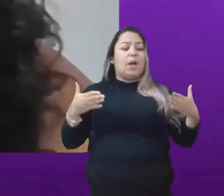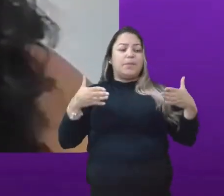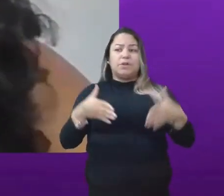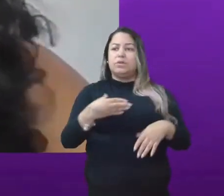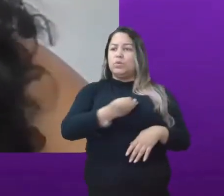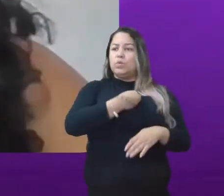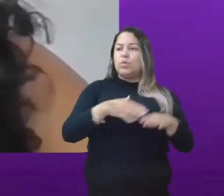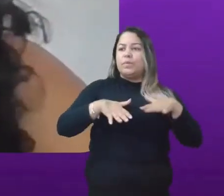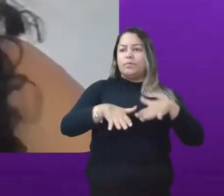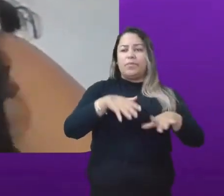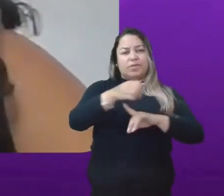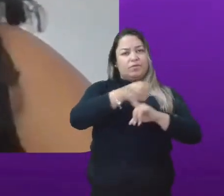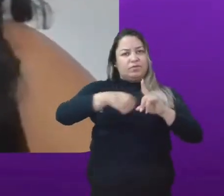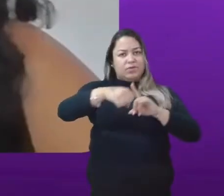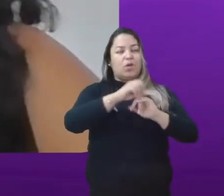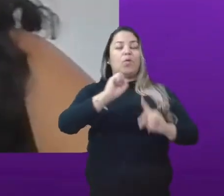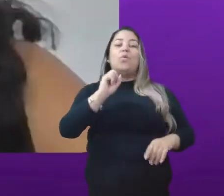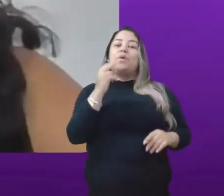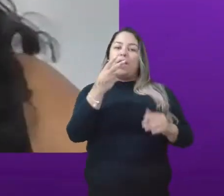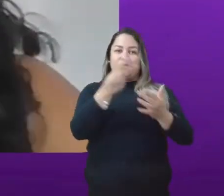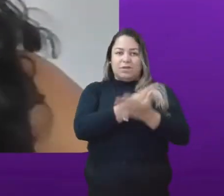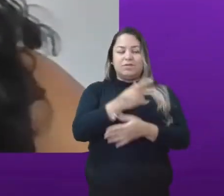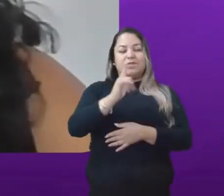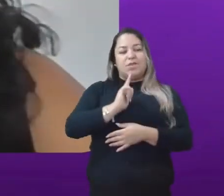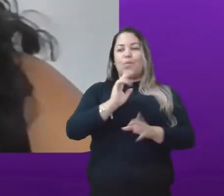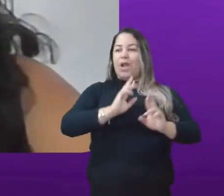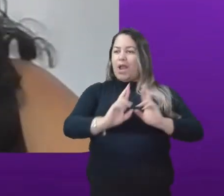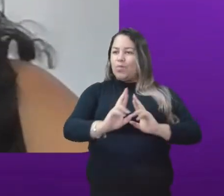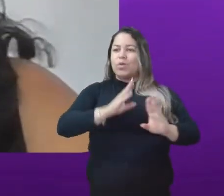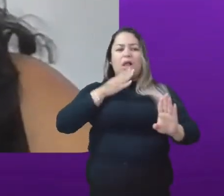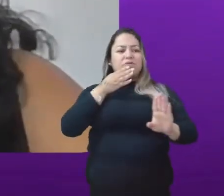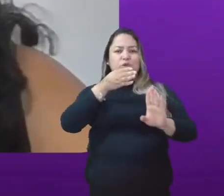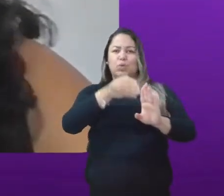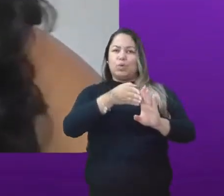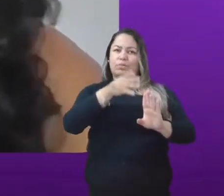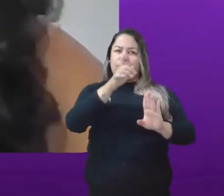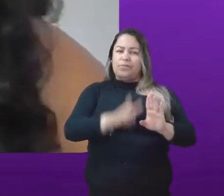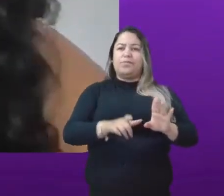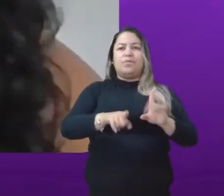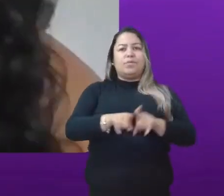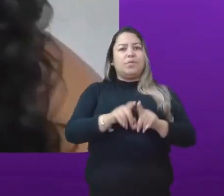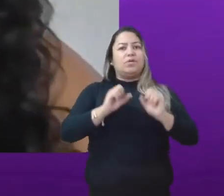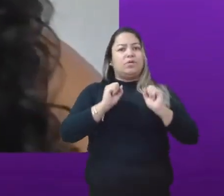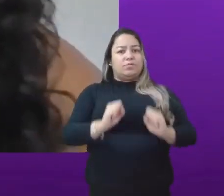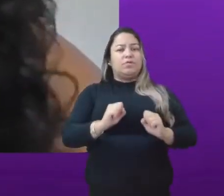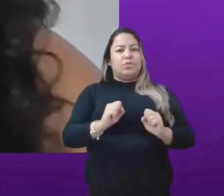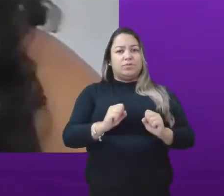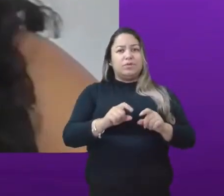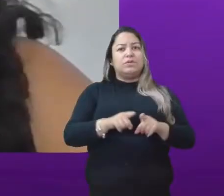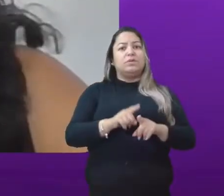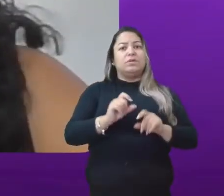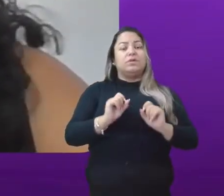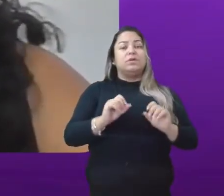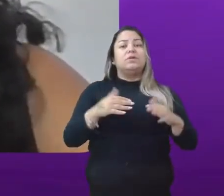dos movimentos sociais, ou seja, tem uma relação muito direta com formas de poder popular.